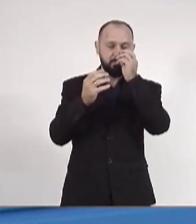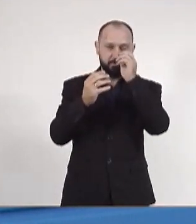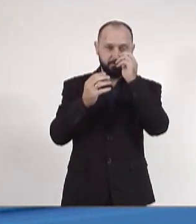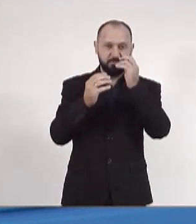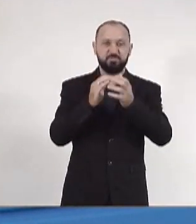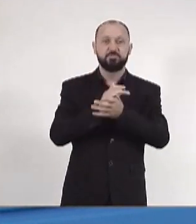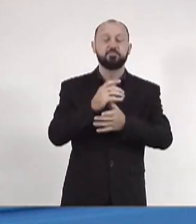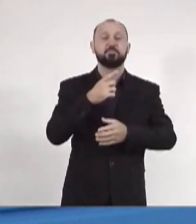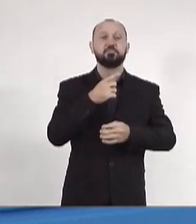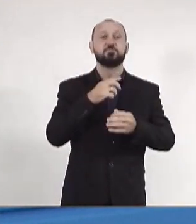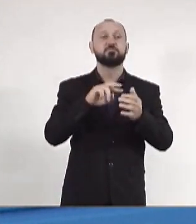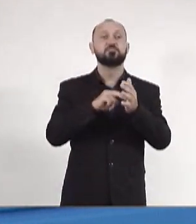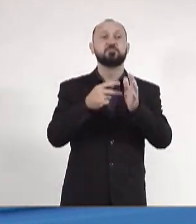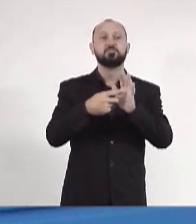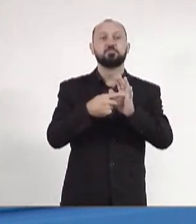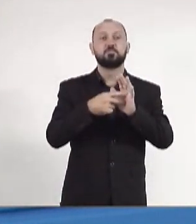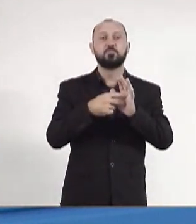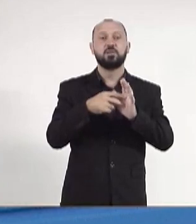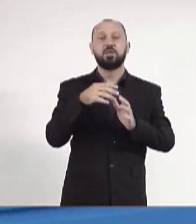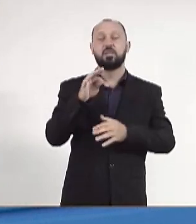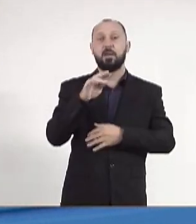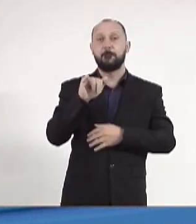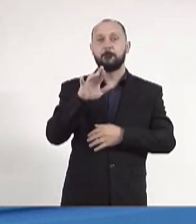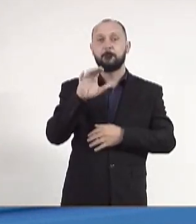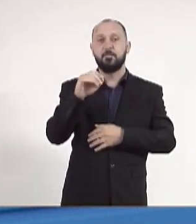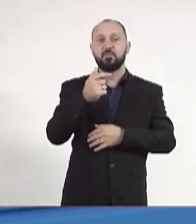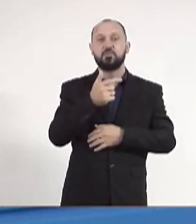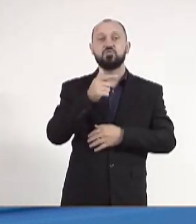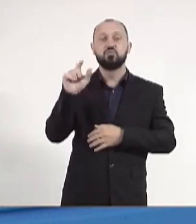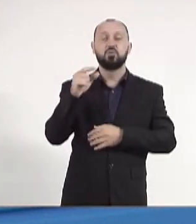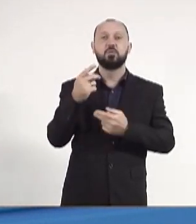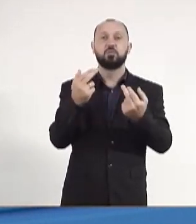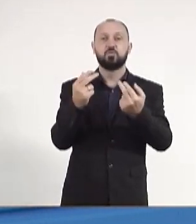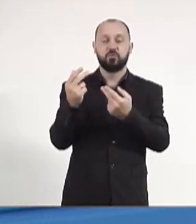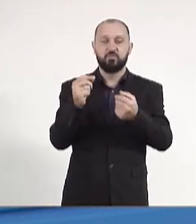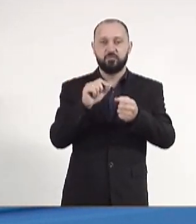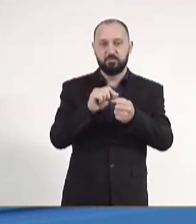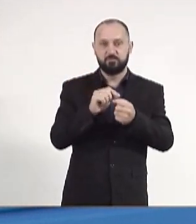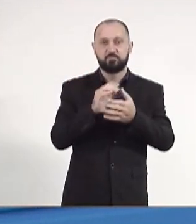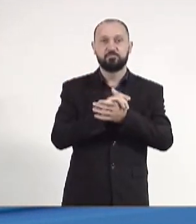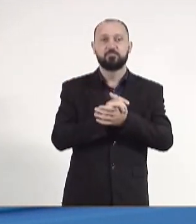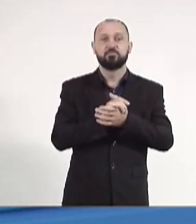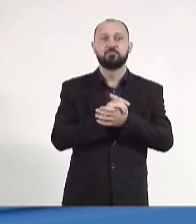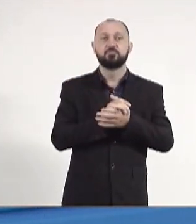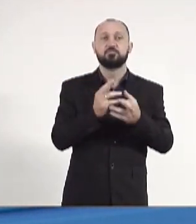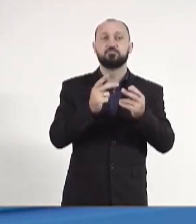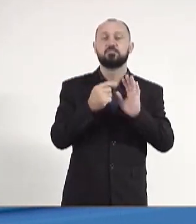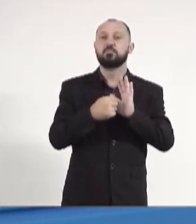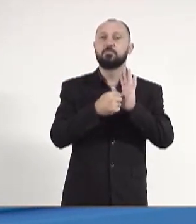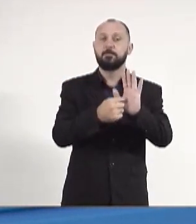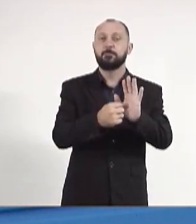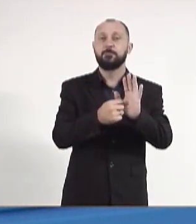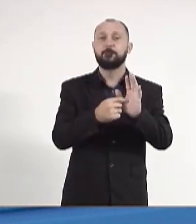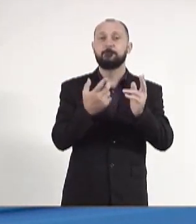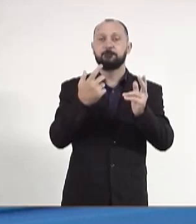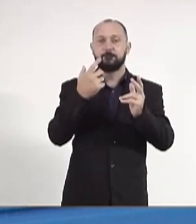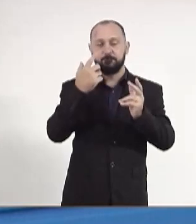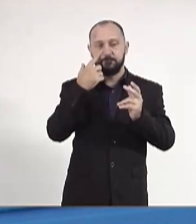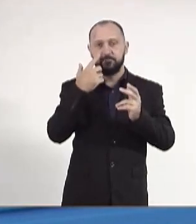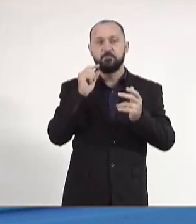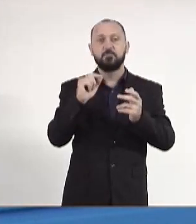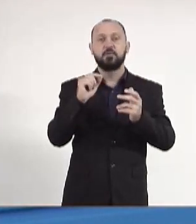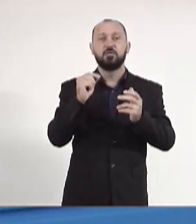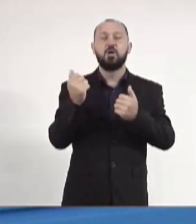similares, que tem como parte tabaco e vem de outras fontes de combustão. Também se apresentam como